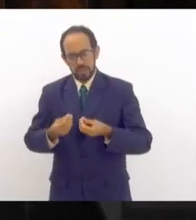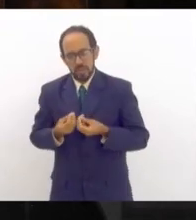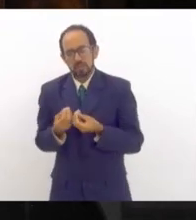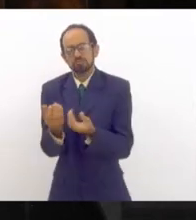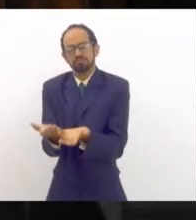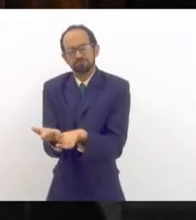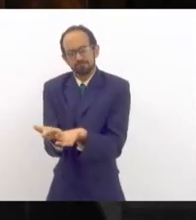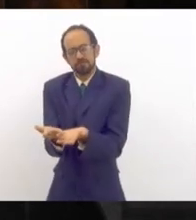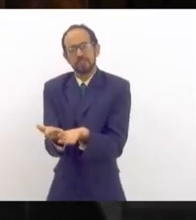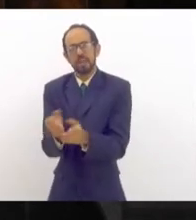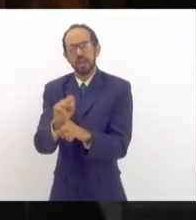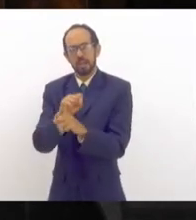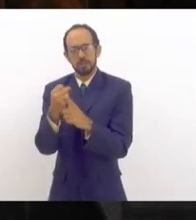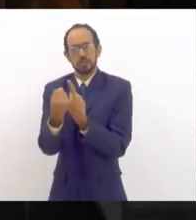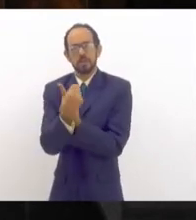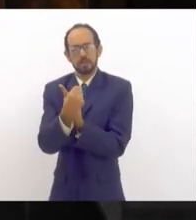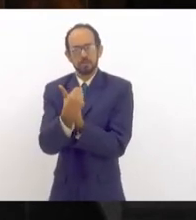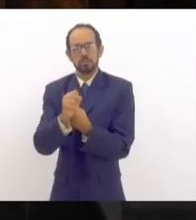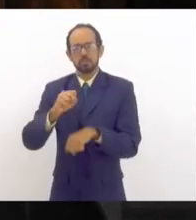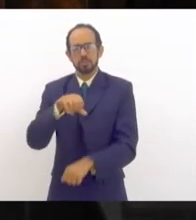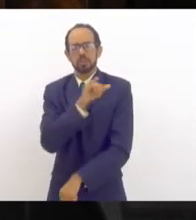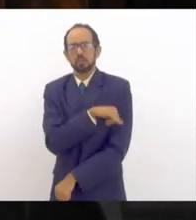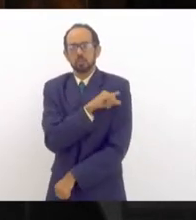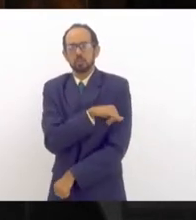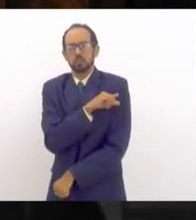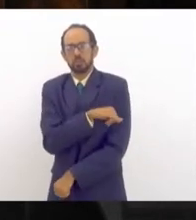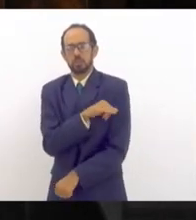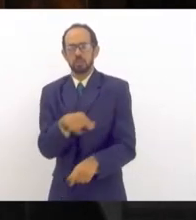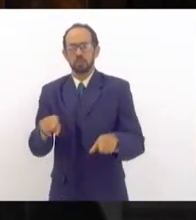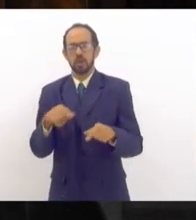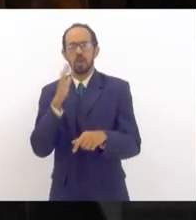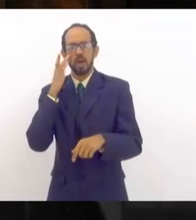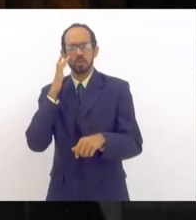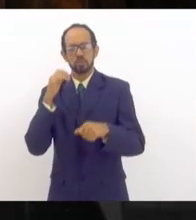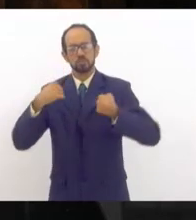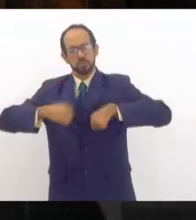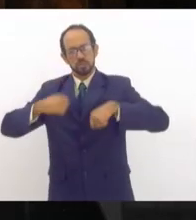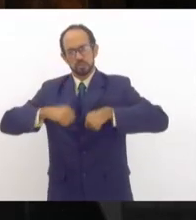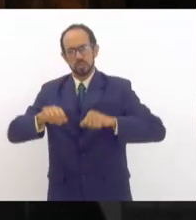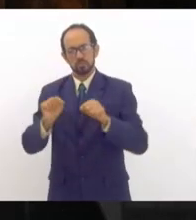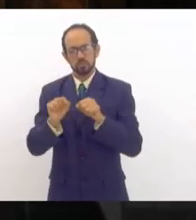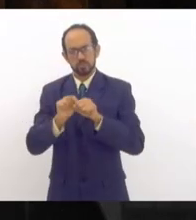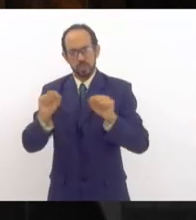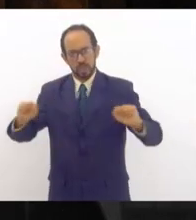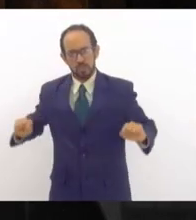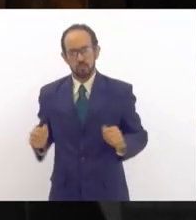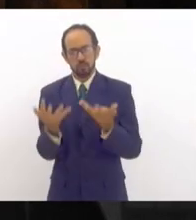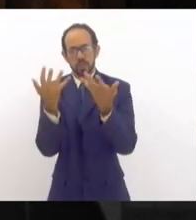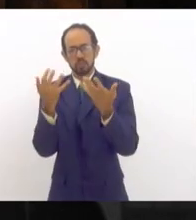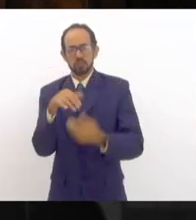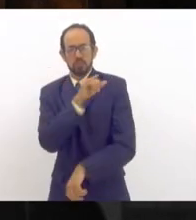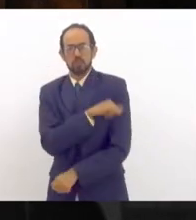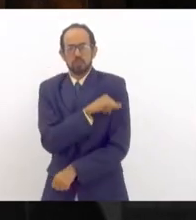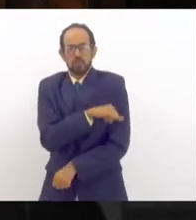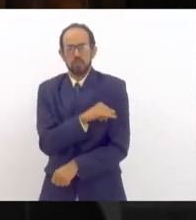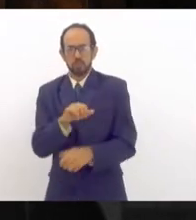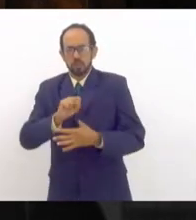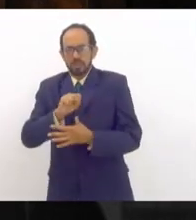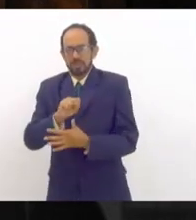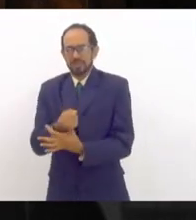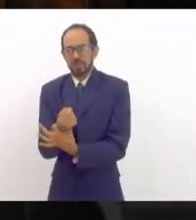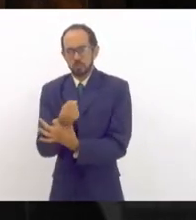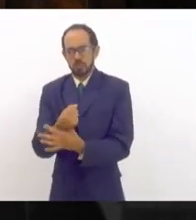estado do Rio de Janeiro acho que a gente deve trazer sim grandes eventos para o Rio de Janeiro da segurança da